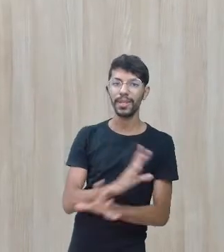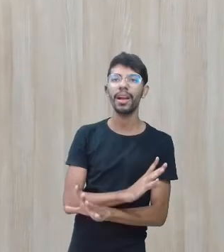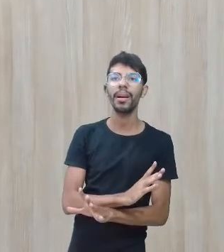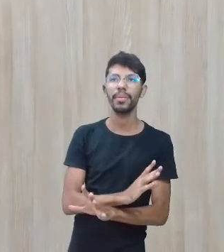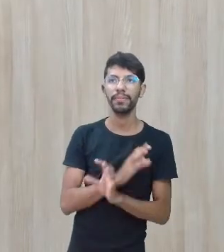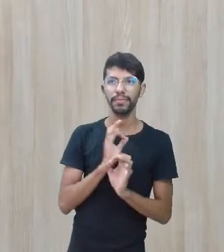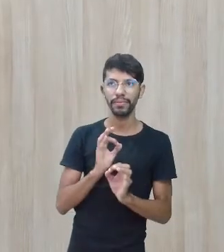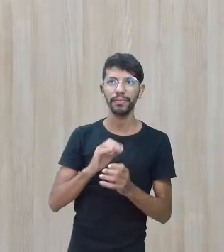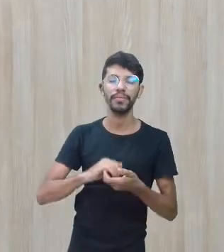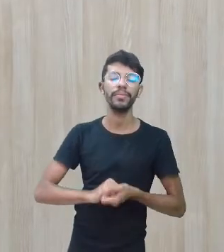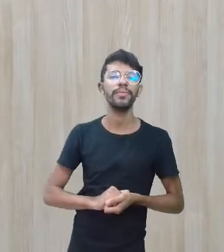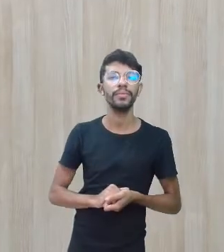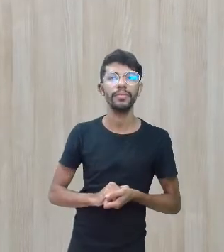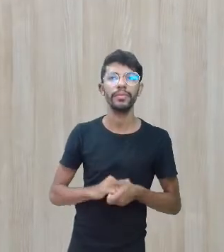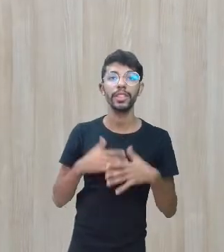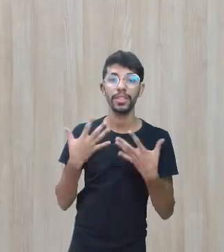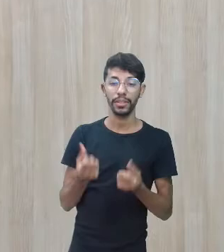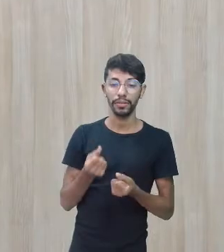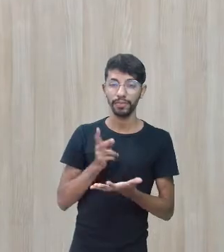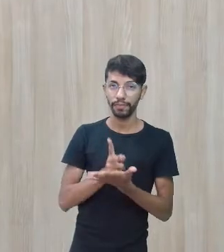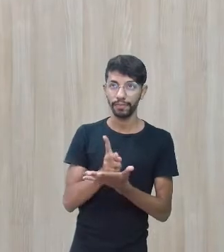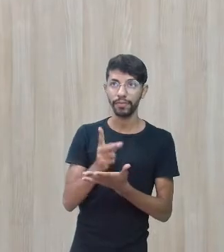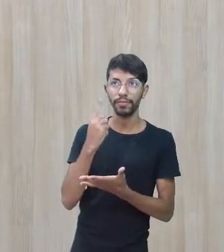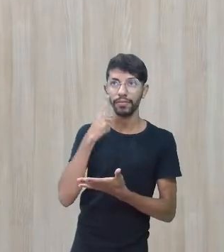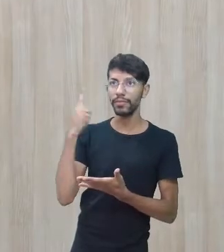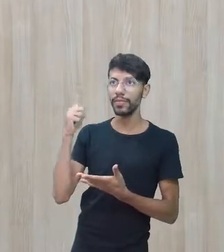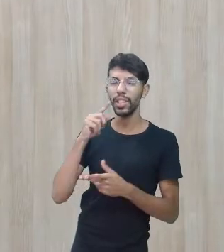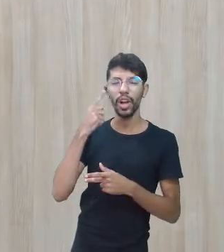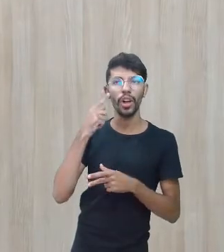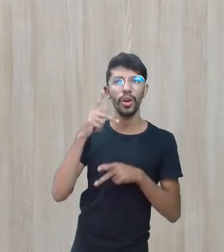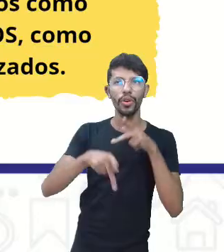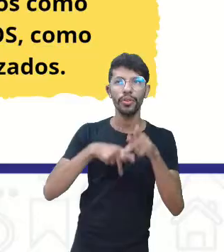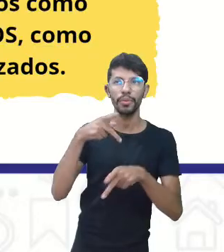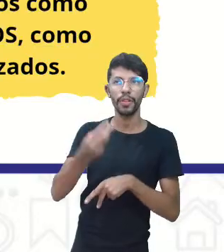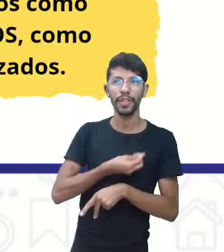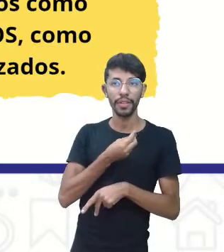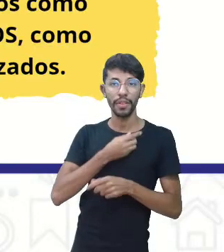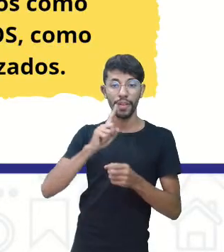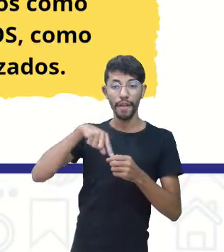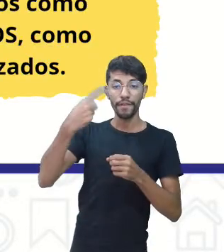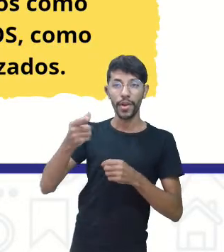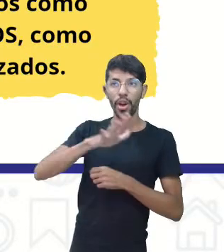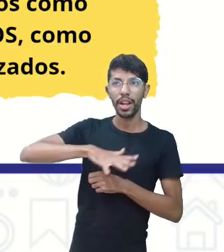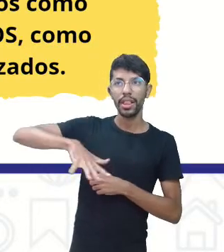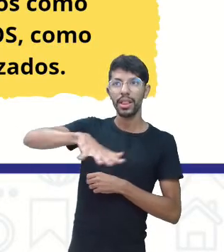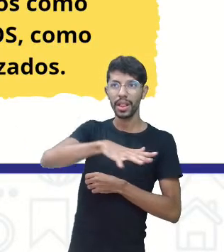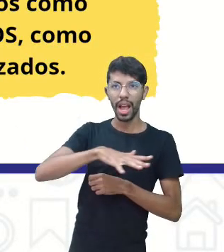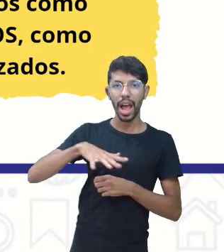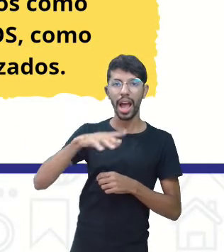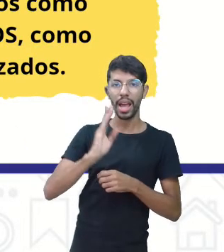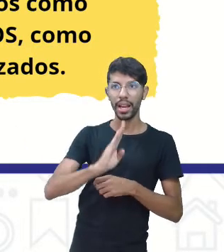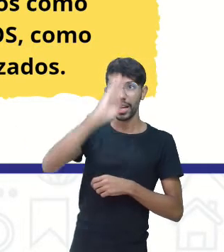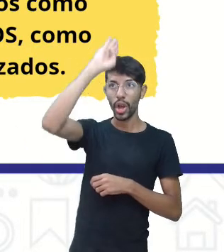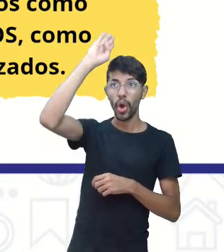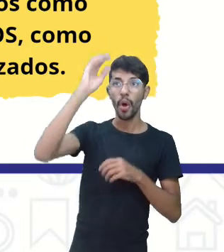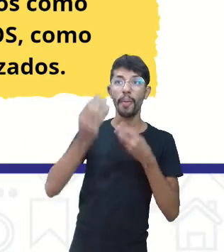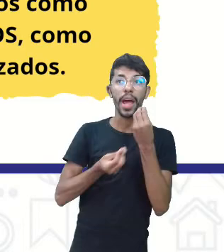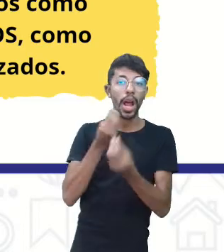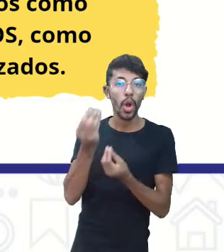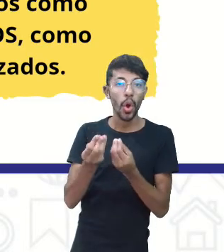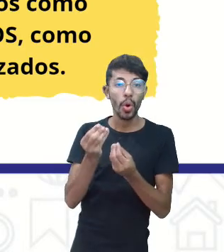aqui, não é? Então, os povos que viviam fora da fronteira do Império Romano eram retratados como